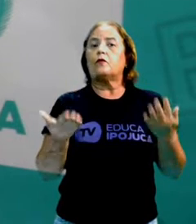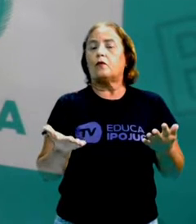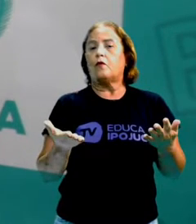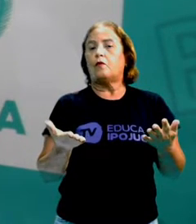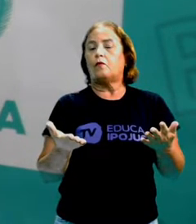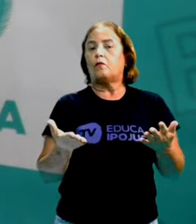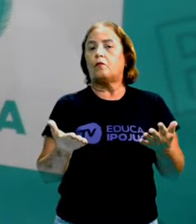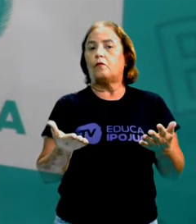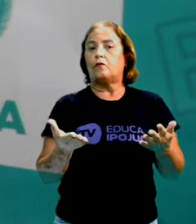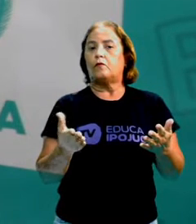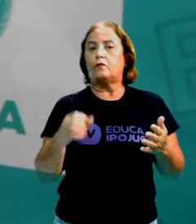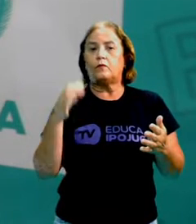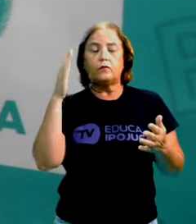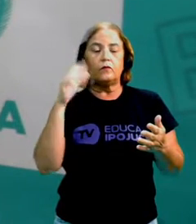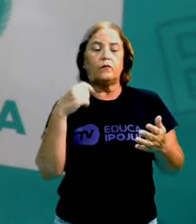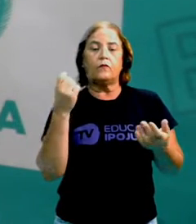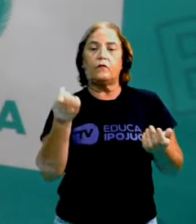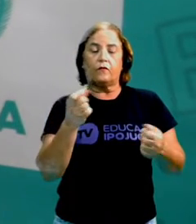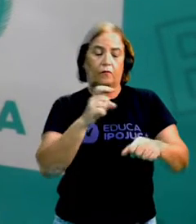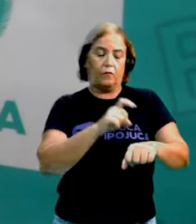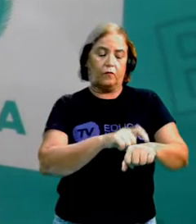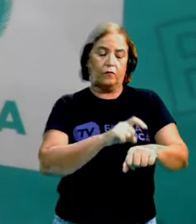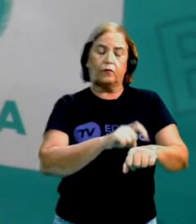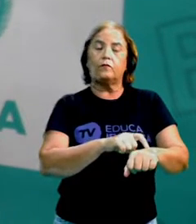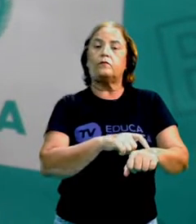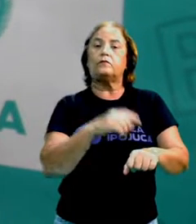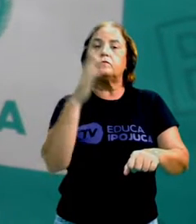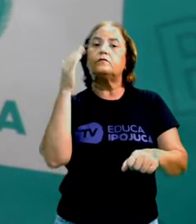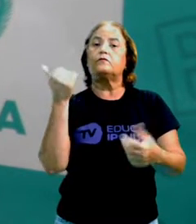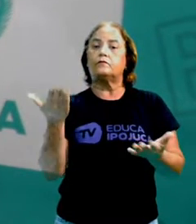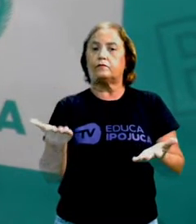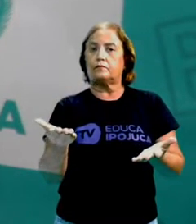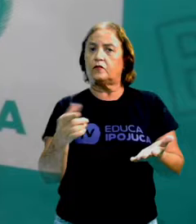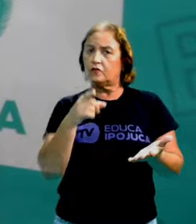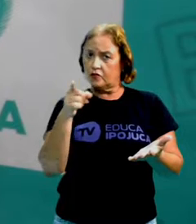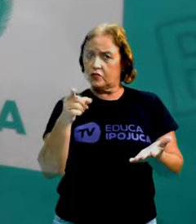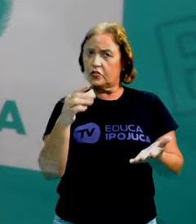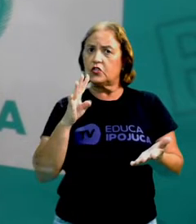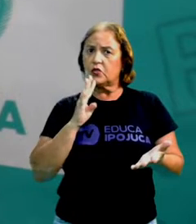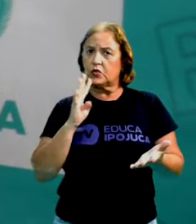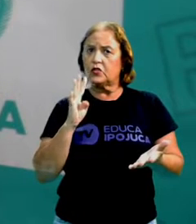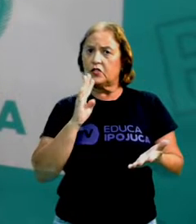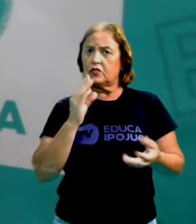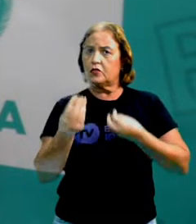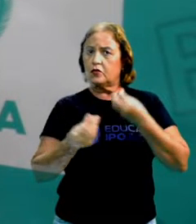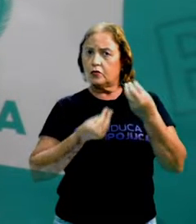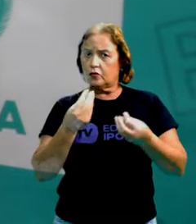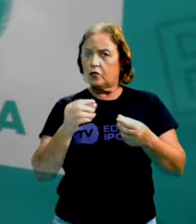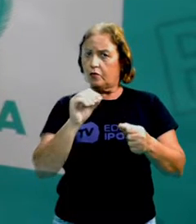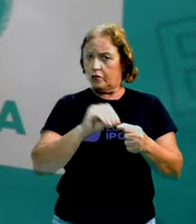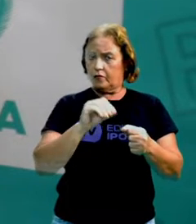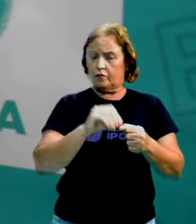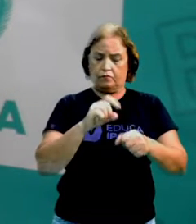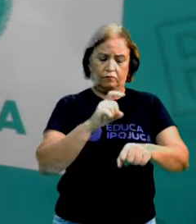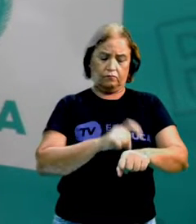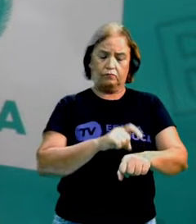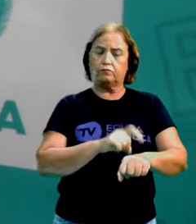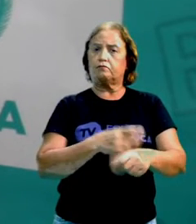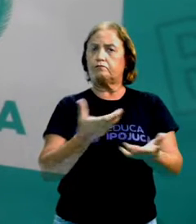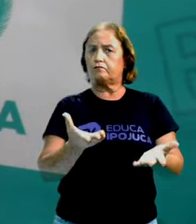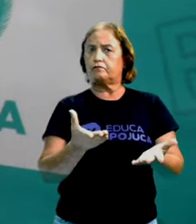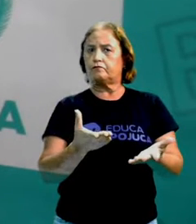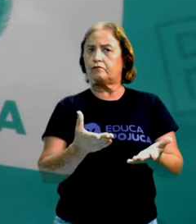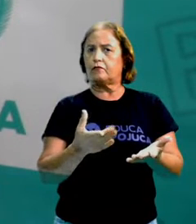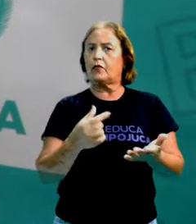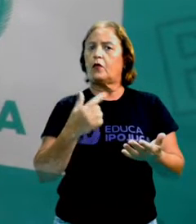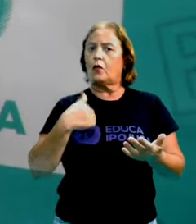forma de medir o tempo você se conhece alguma forma nós medimos o tempo de